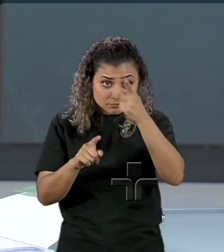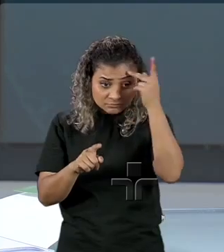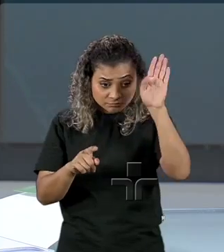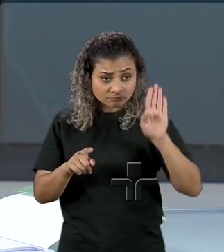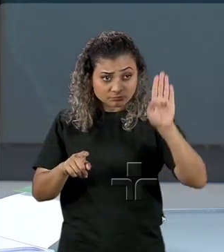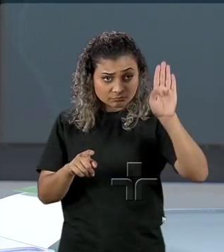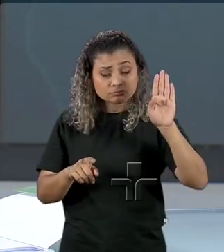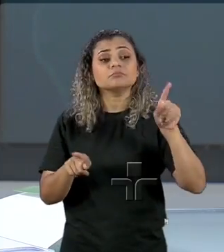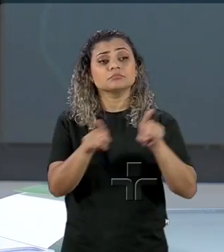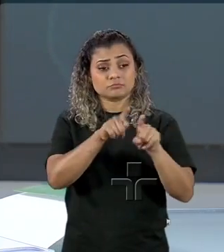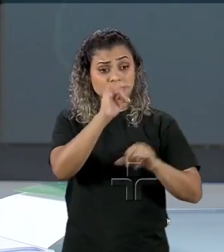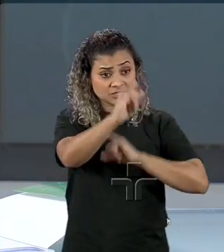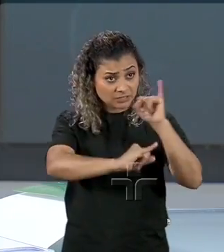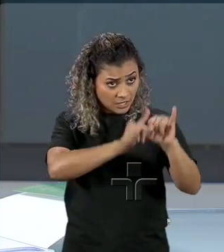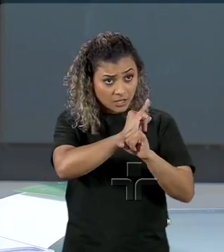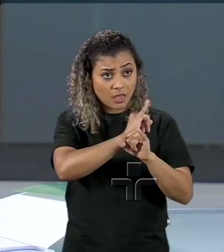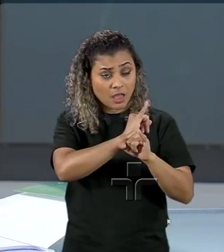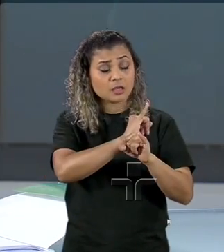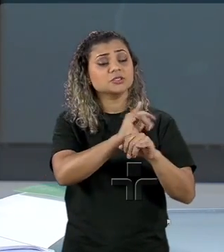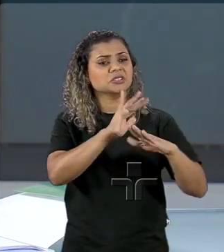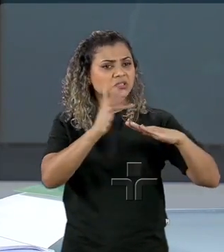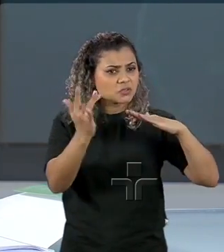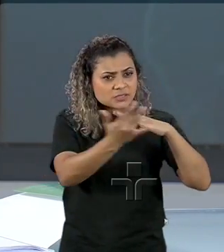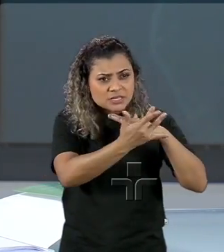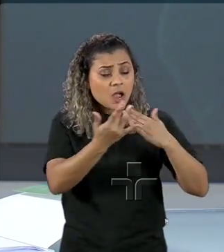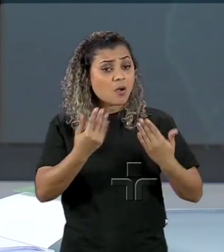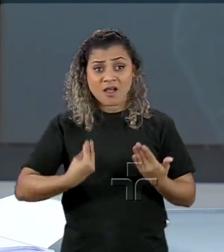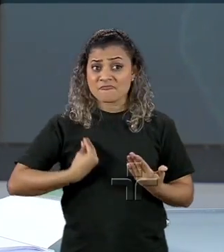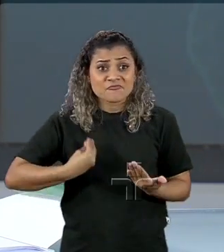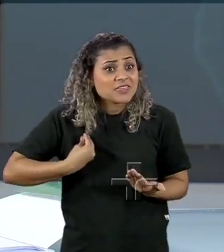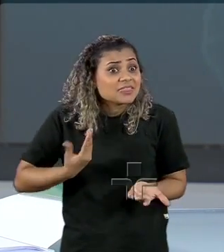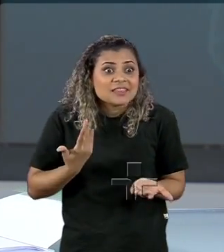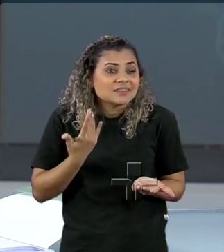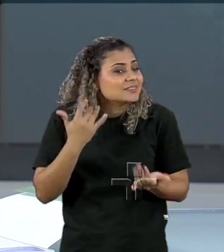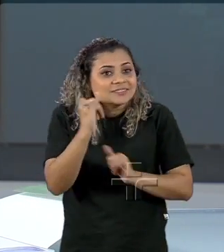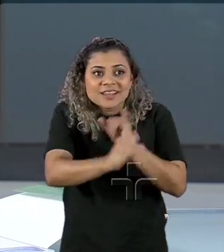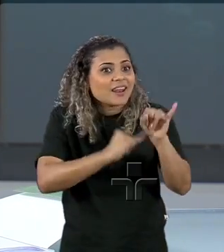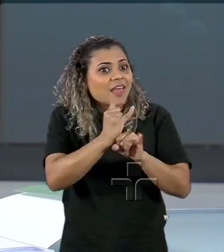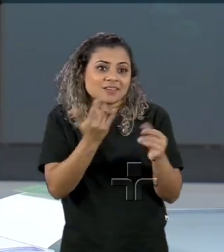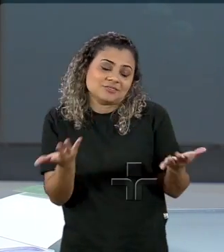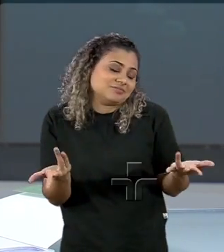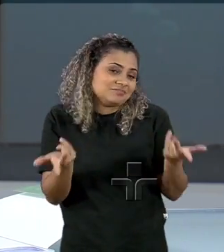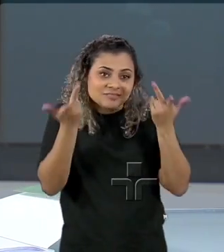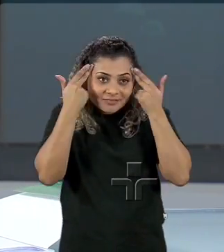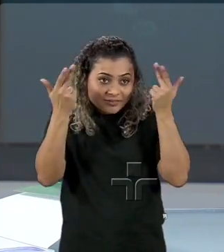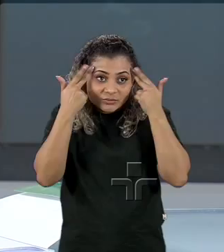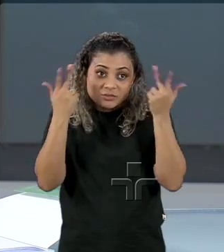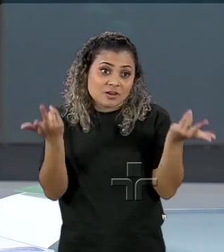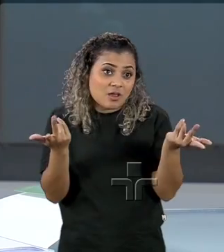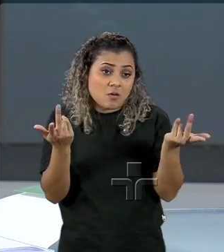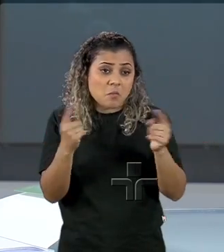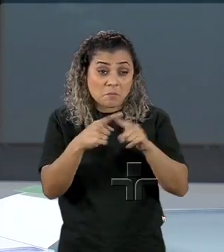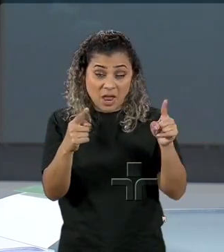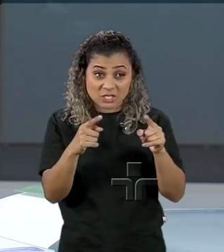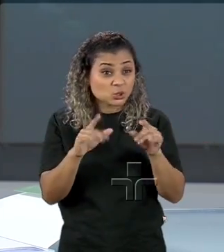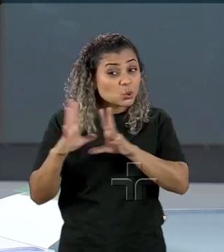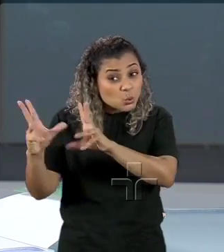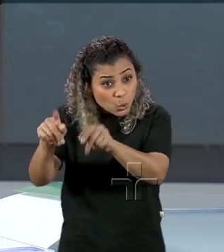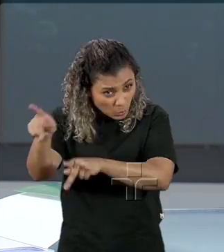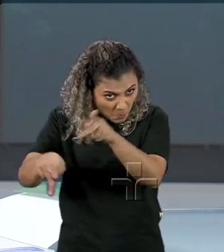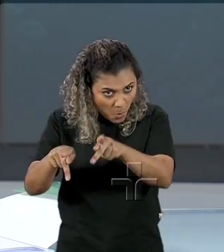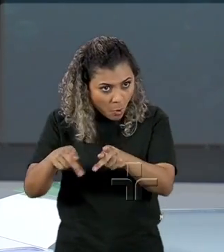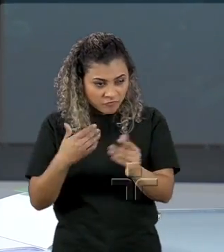escala planetária, a vida hoje é online mesmo, né? O eleitor hoje é muito desconfiado, ele é